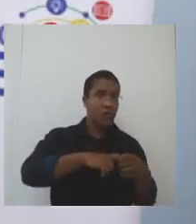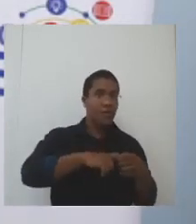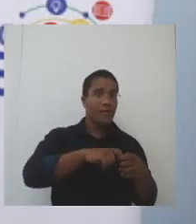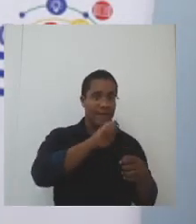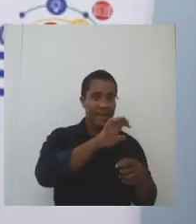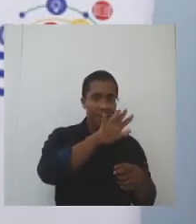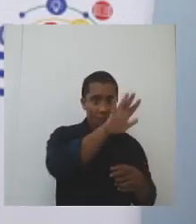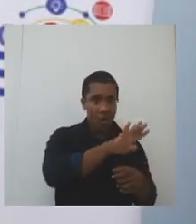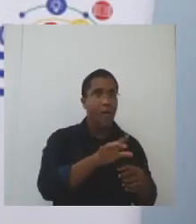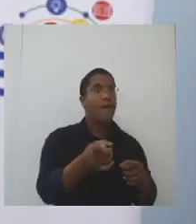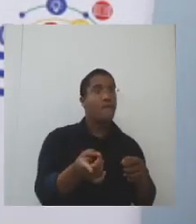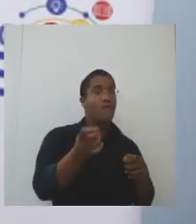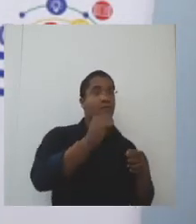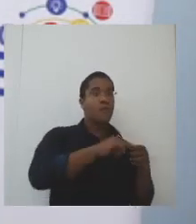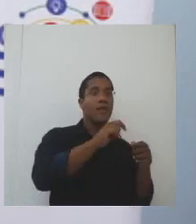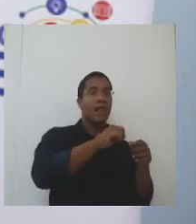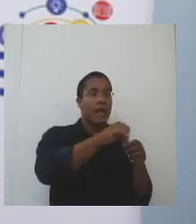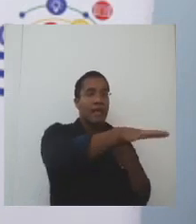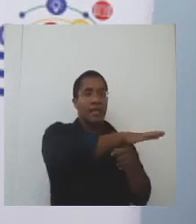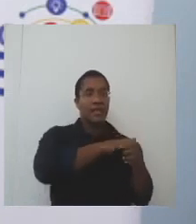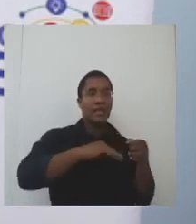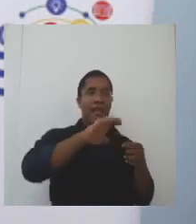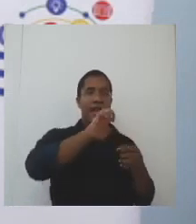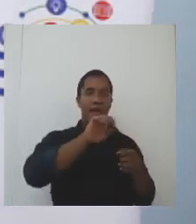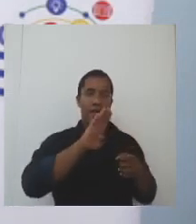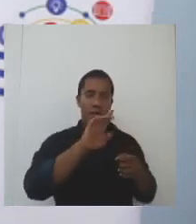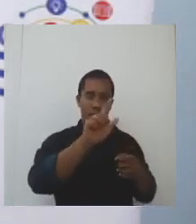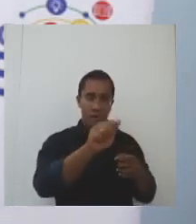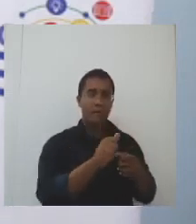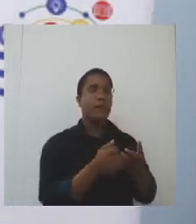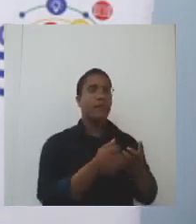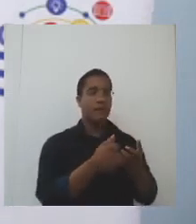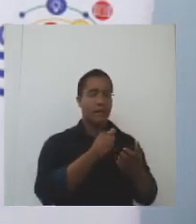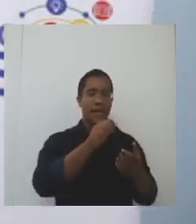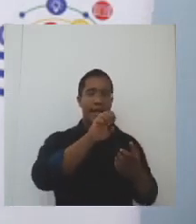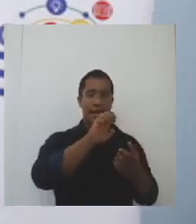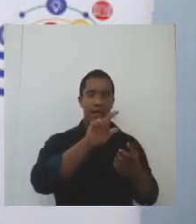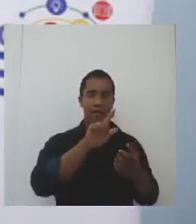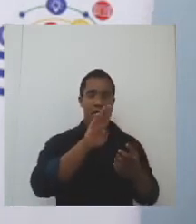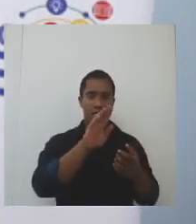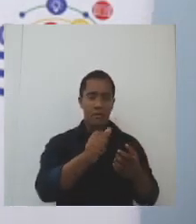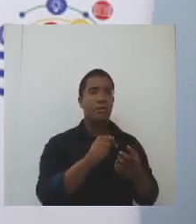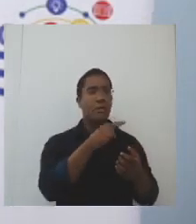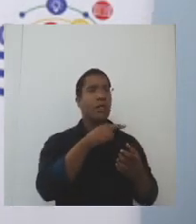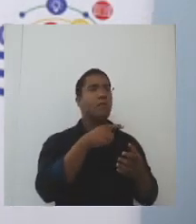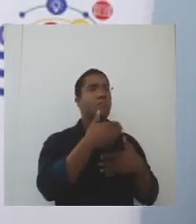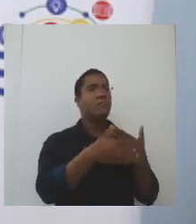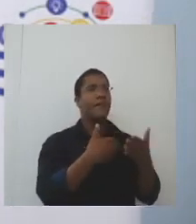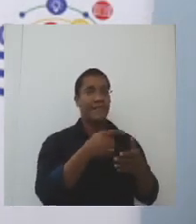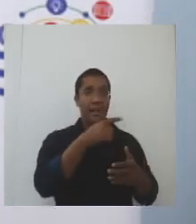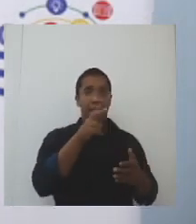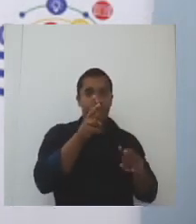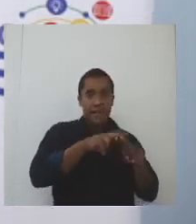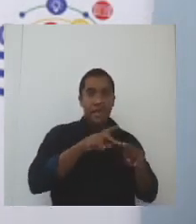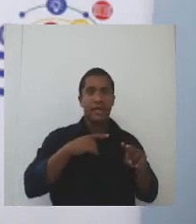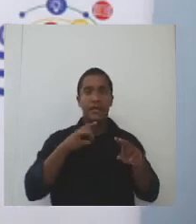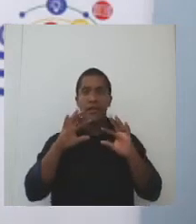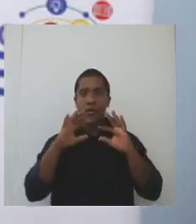estava preso, nesse contexto, derrotado, né, foi organizado o chamado Congresso de Viena,